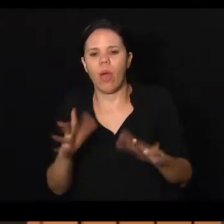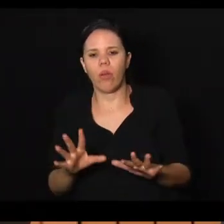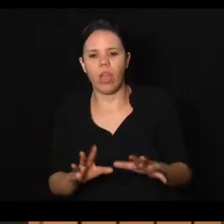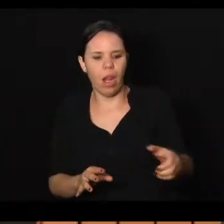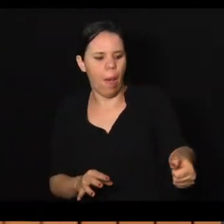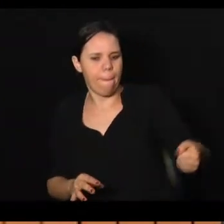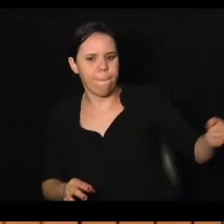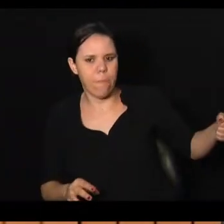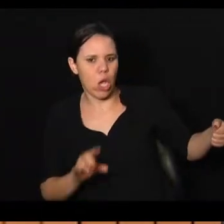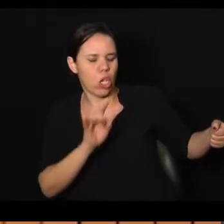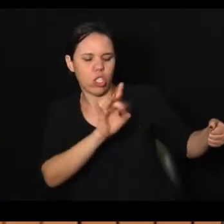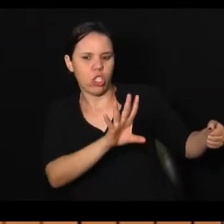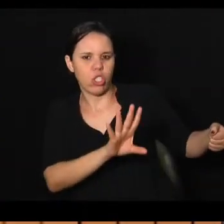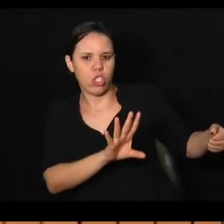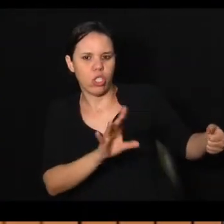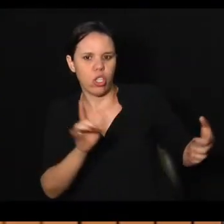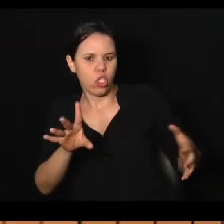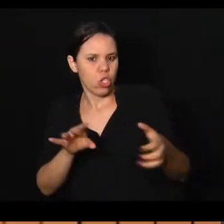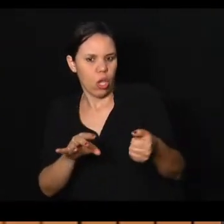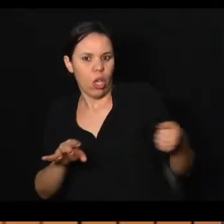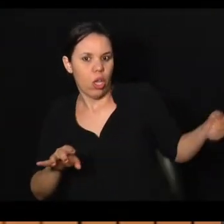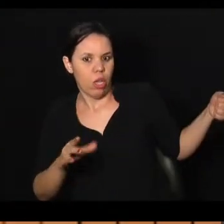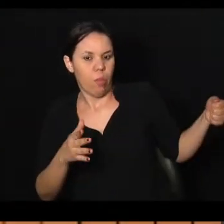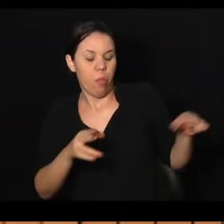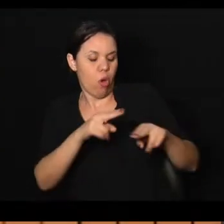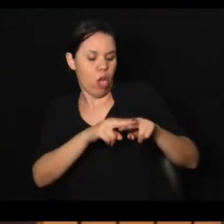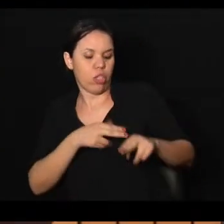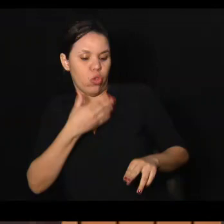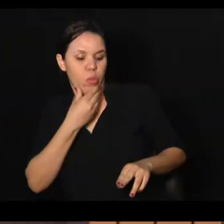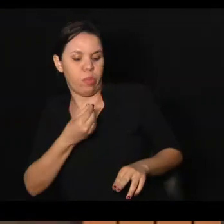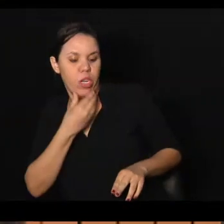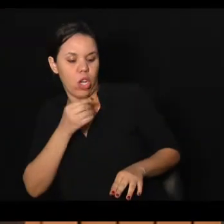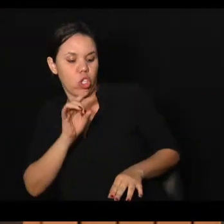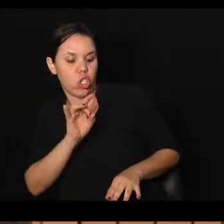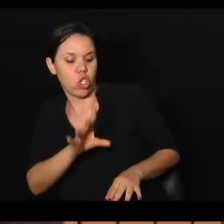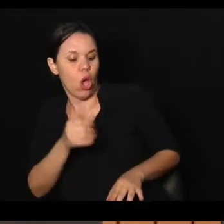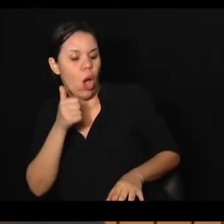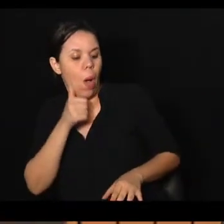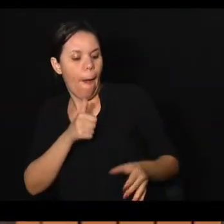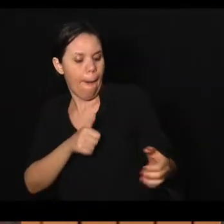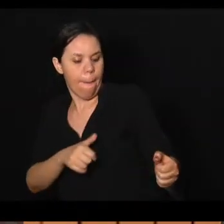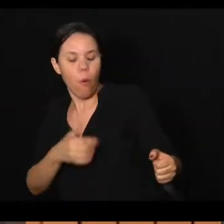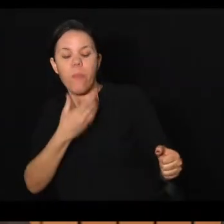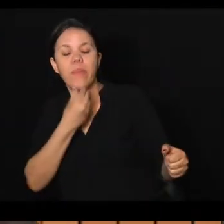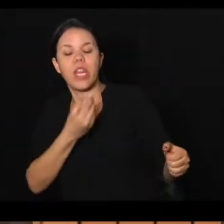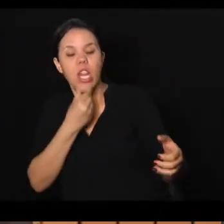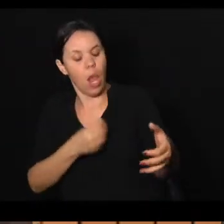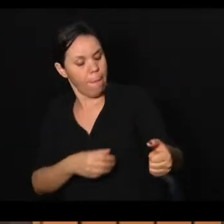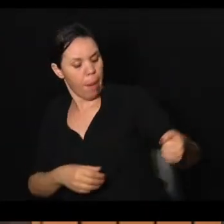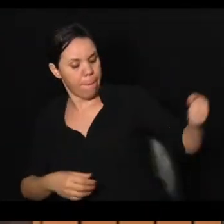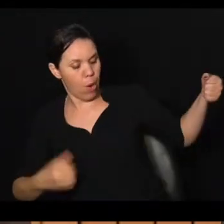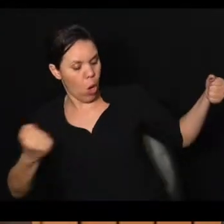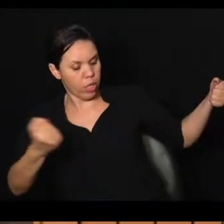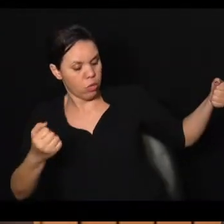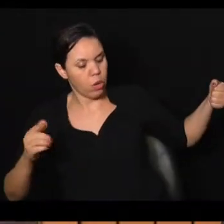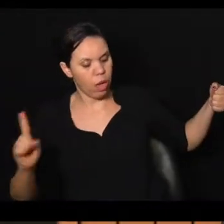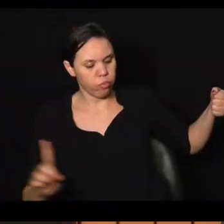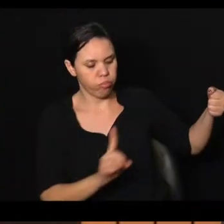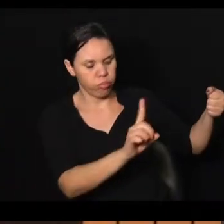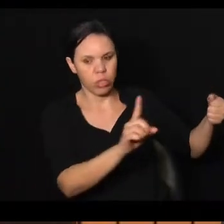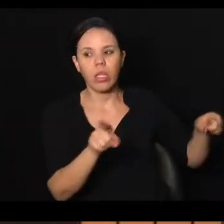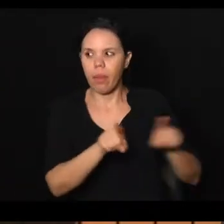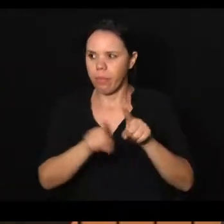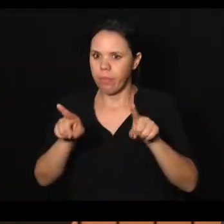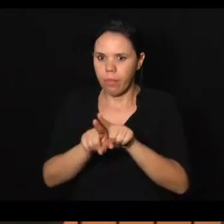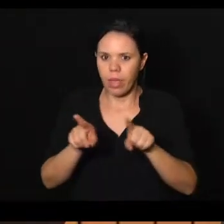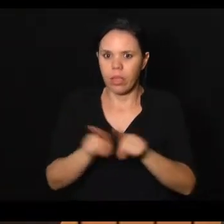abra apenas, não é para o menino abrir apenas a porta do carro, é para ele abrir a porta da